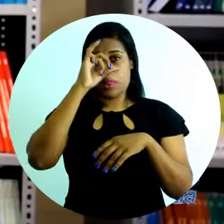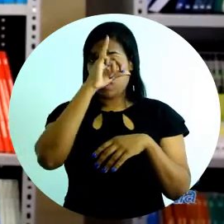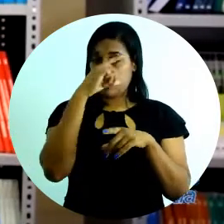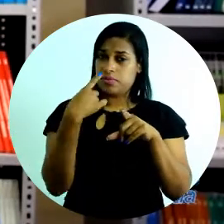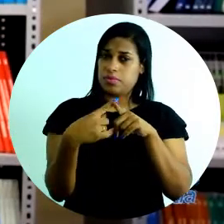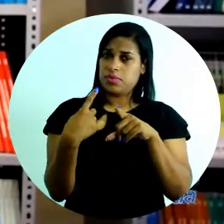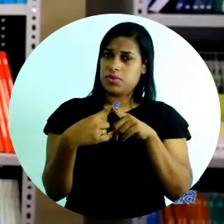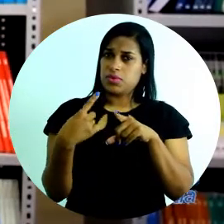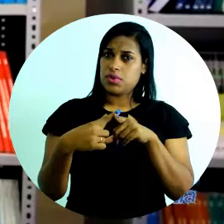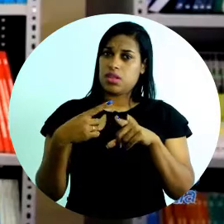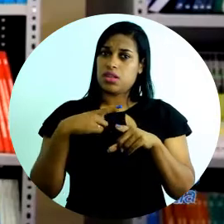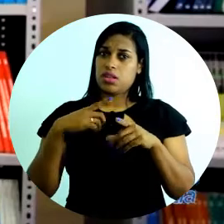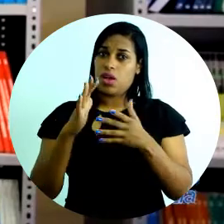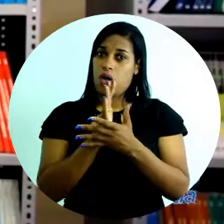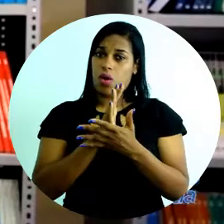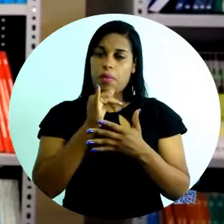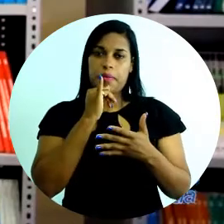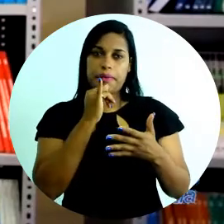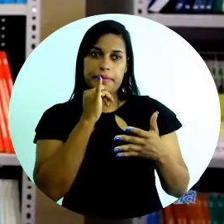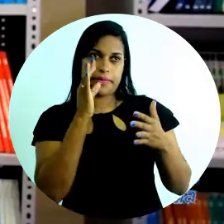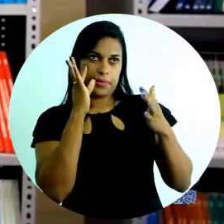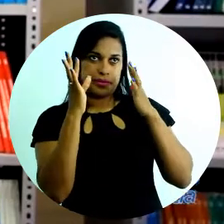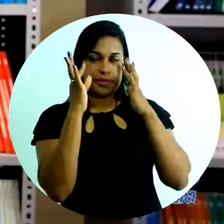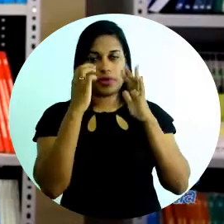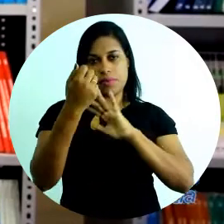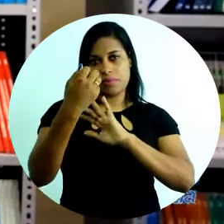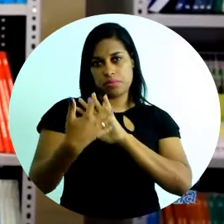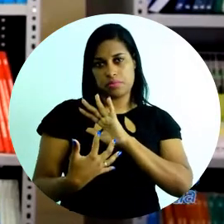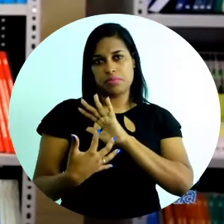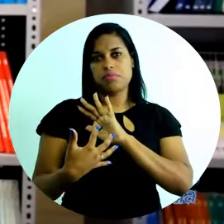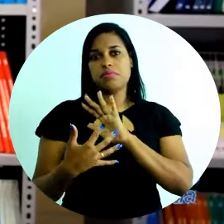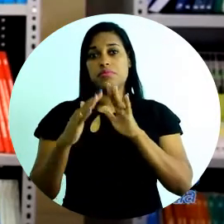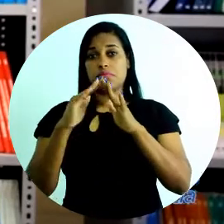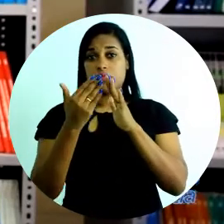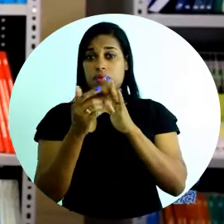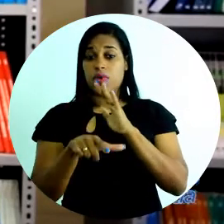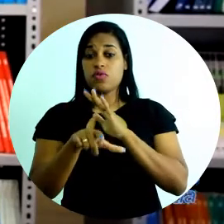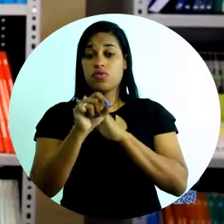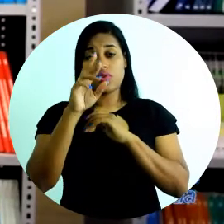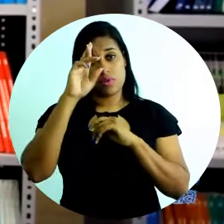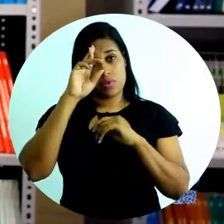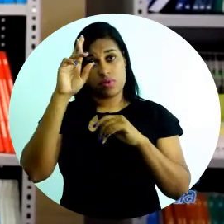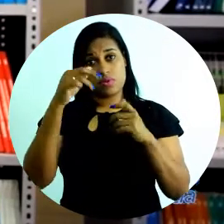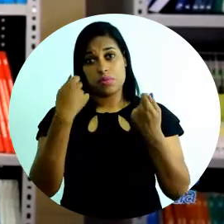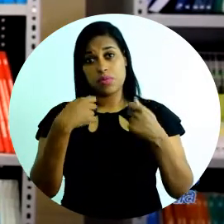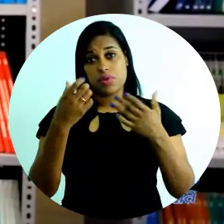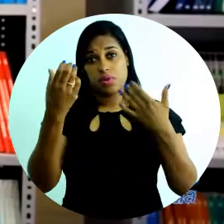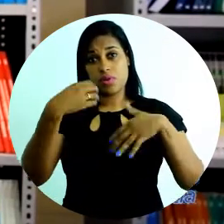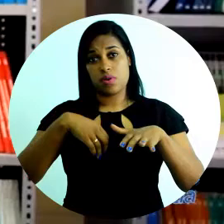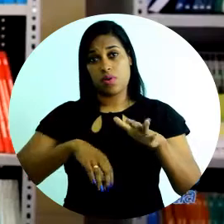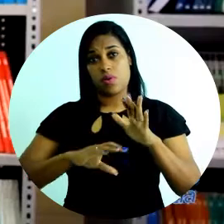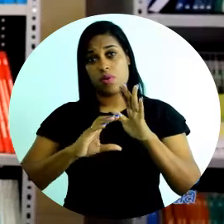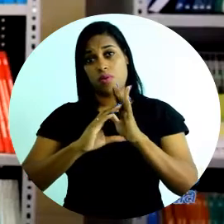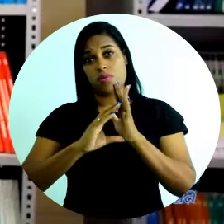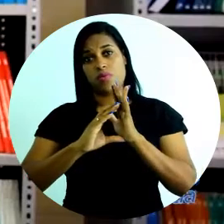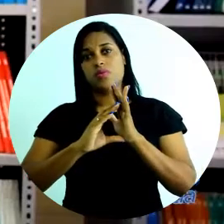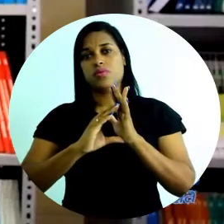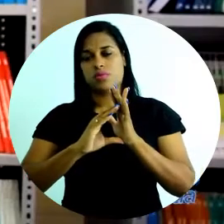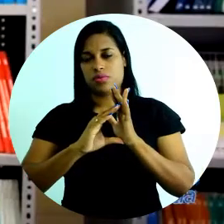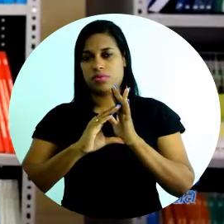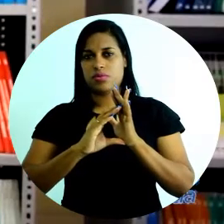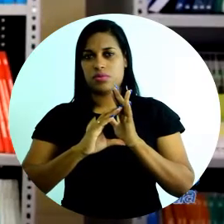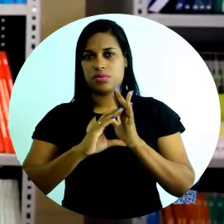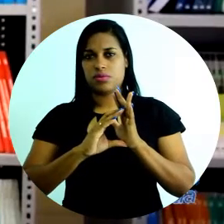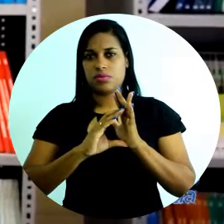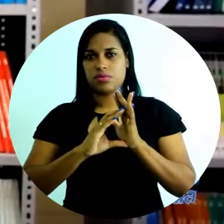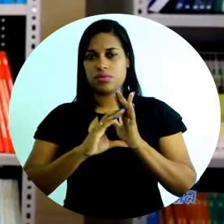porque existem correntes que falam, por exemplo, que a escolha do diretor deve ser por meio de concurso público, né? Que